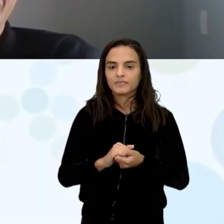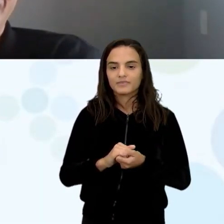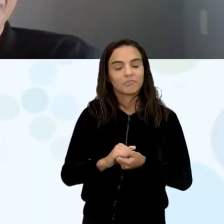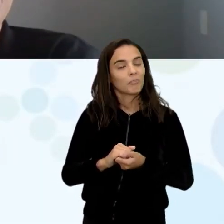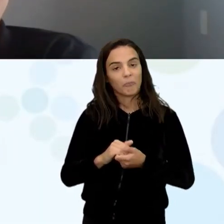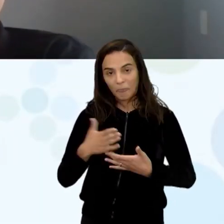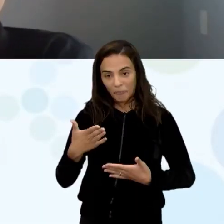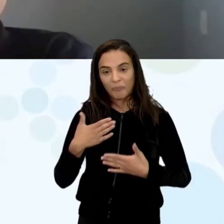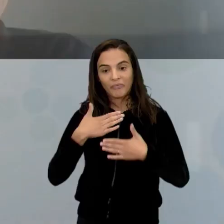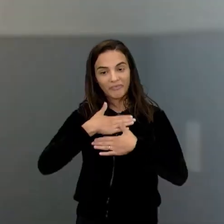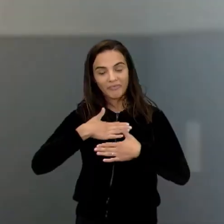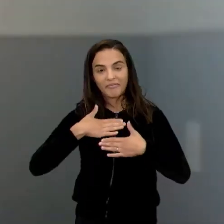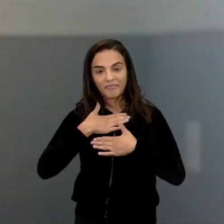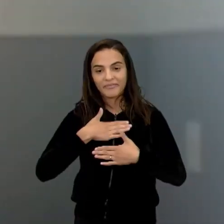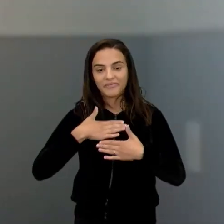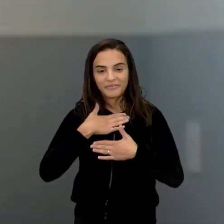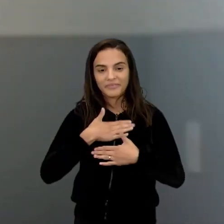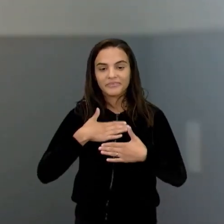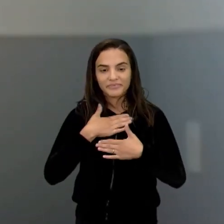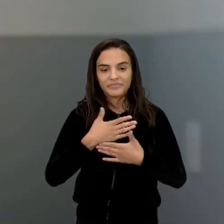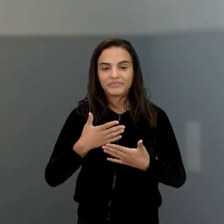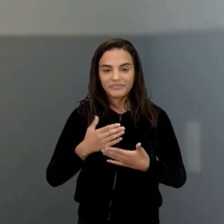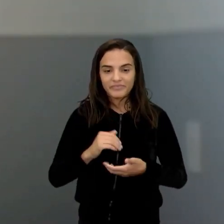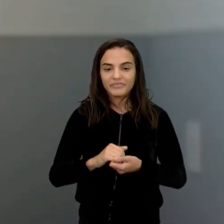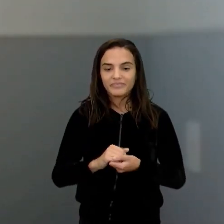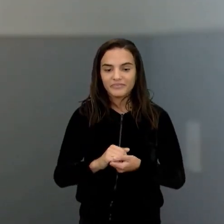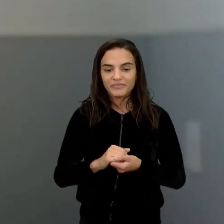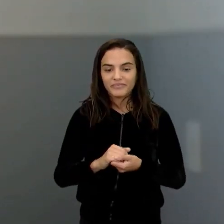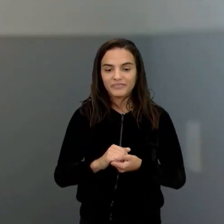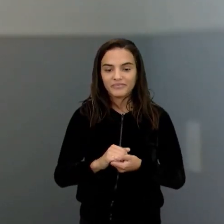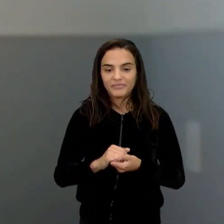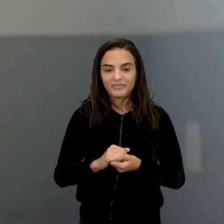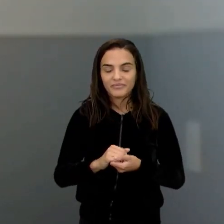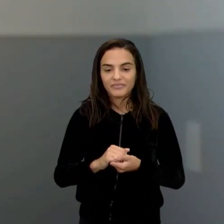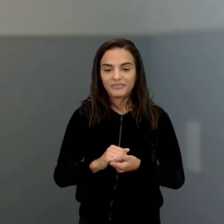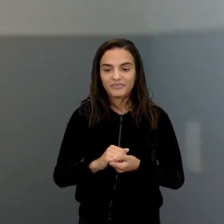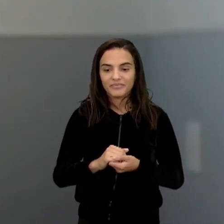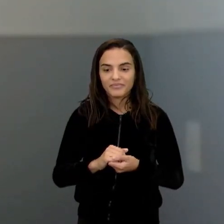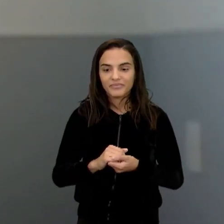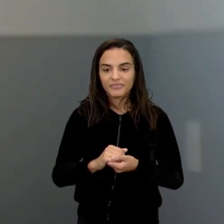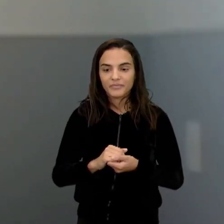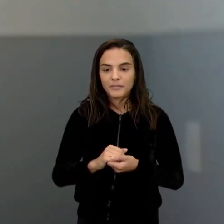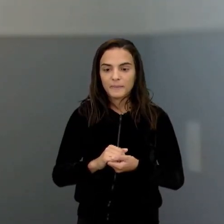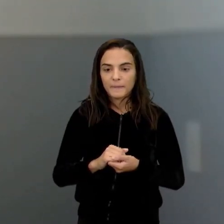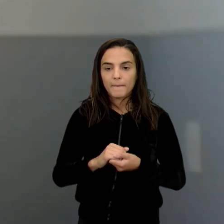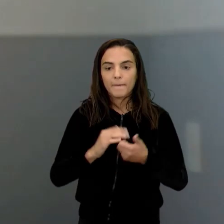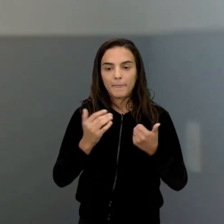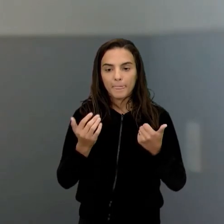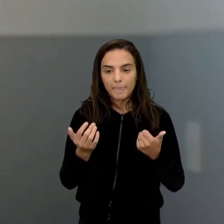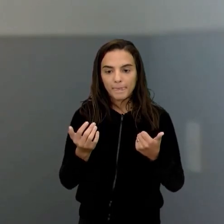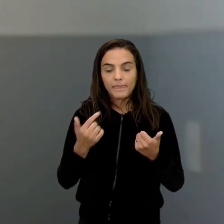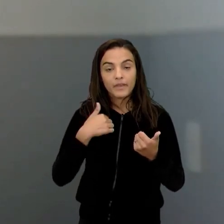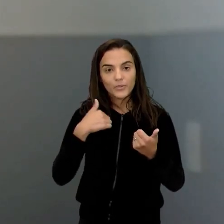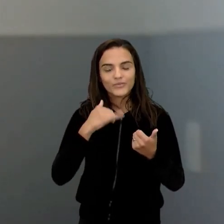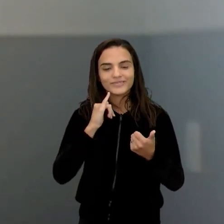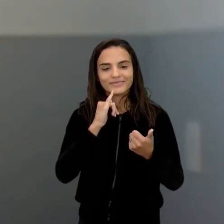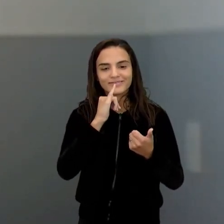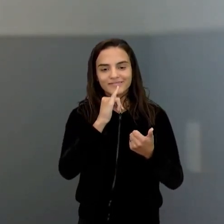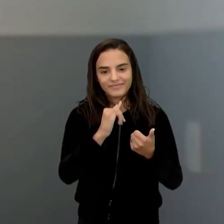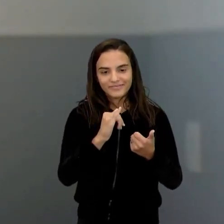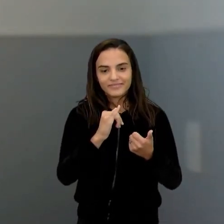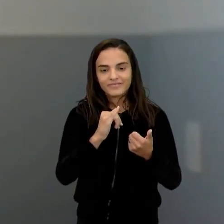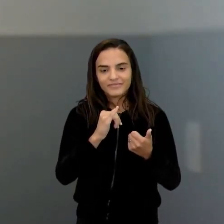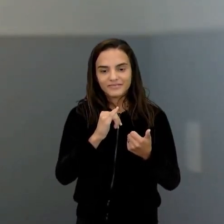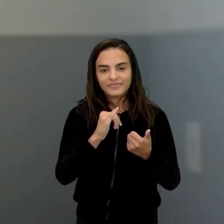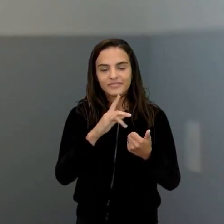Nossa, que responsabilidade depois do manifesto tão legal que essa menina fez, né? Bem, eu queria deixar aquele